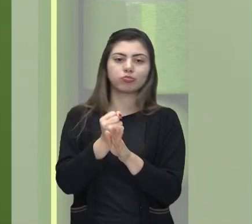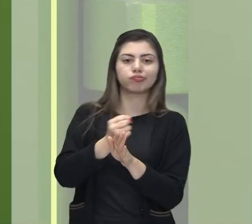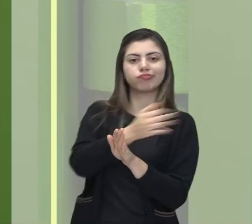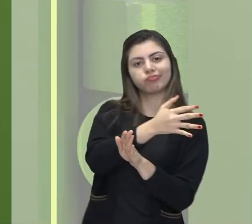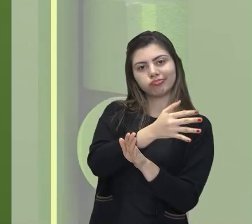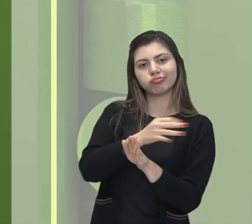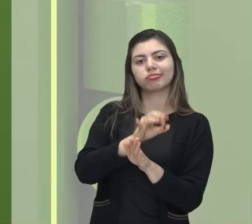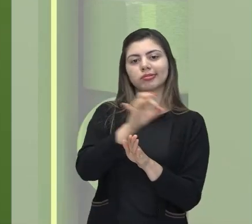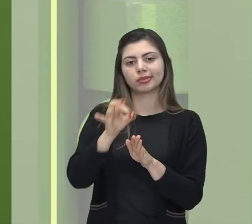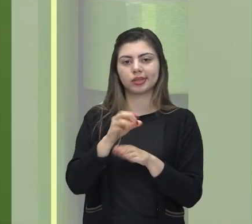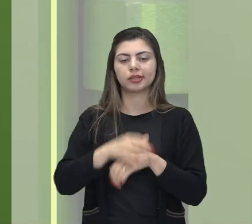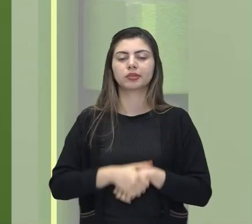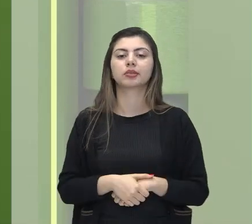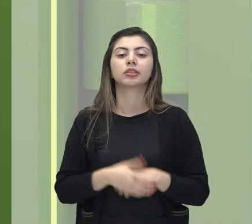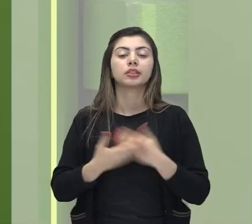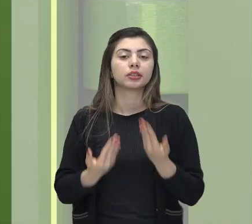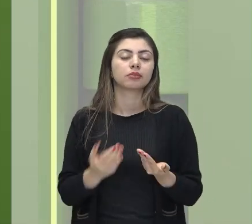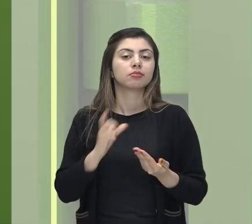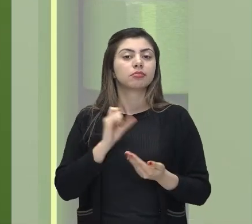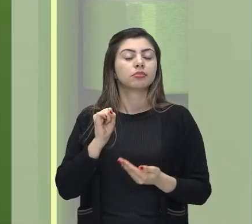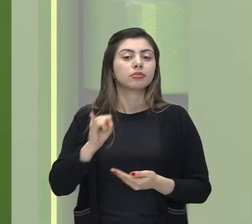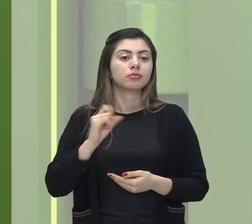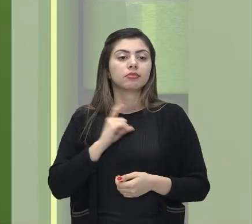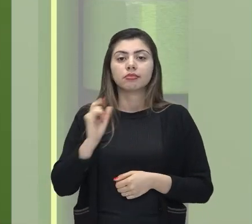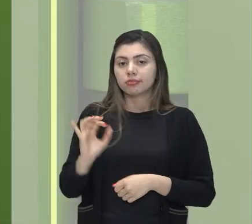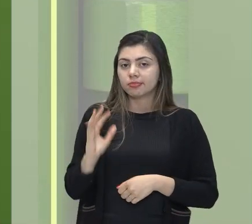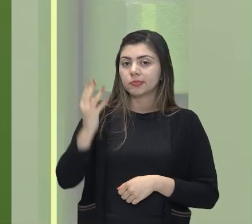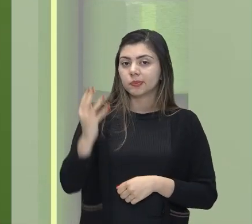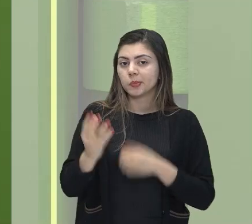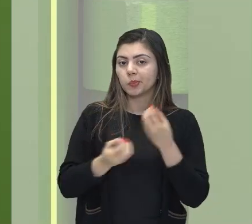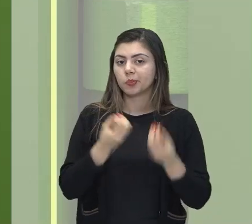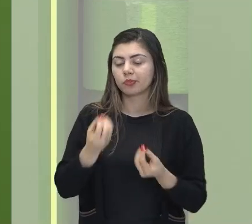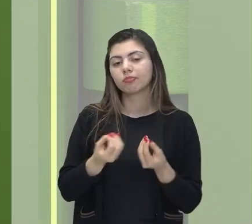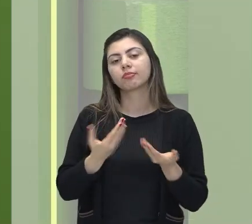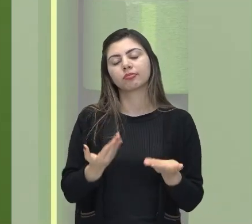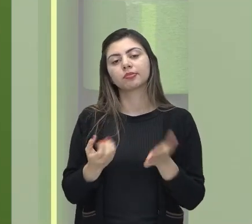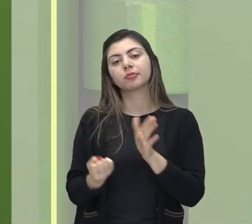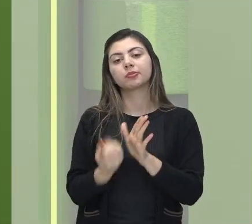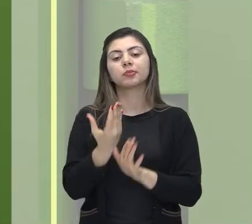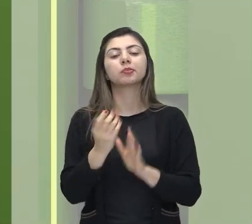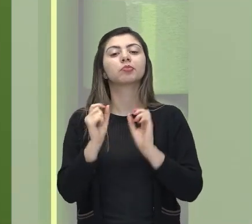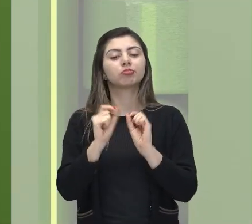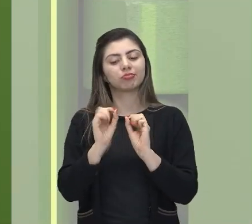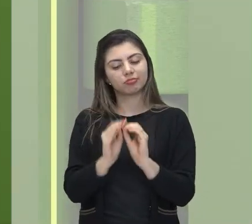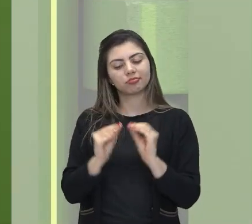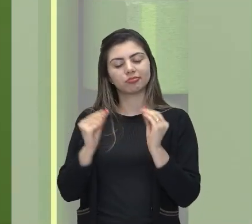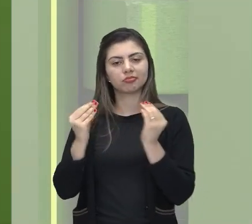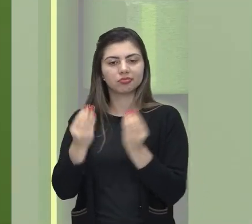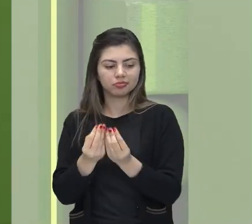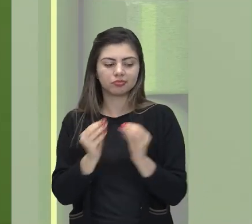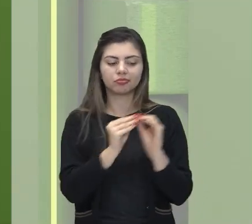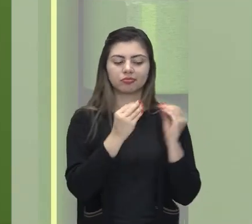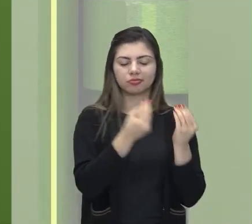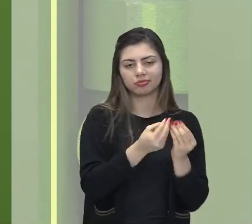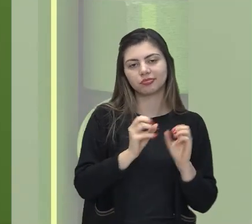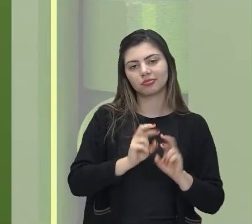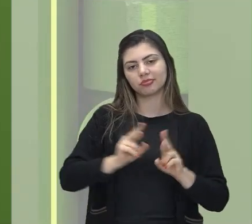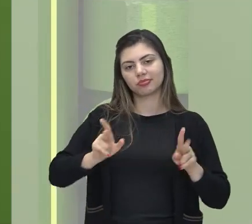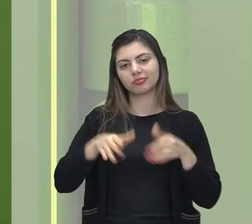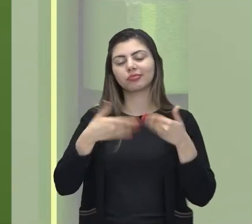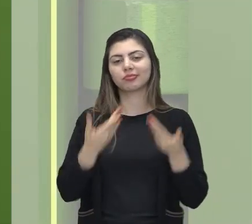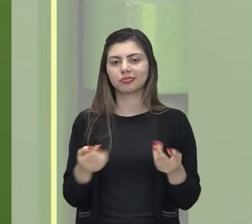esquerdo. Quando isso acontece, aí vão surgir substâncias, sim, diferentes, que é o fenômeno